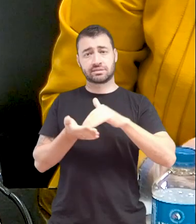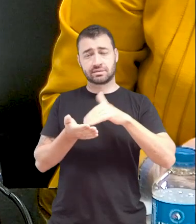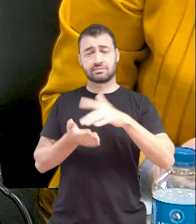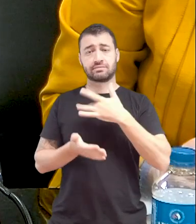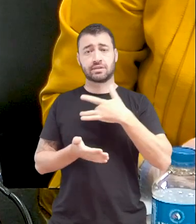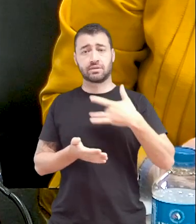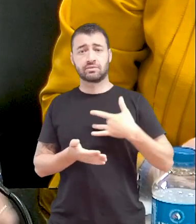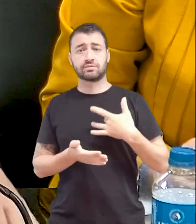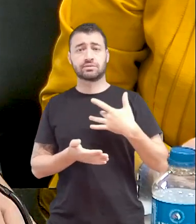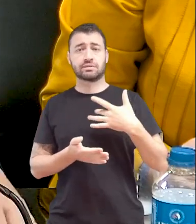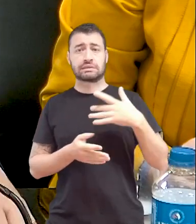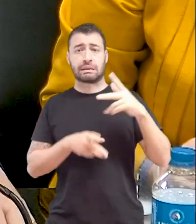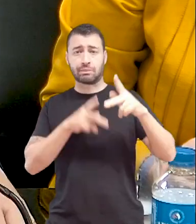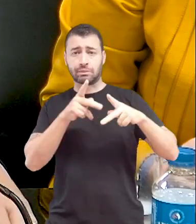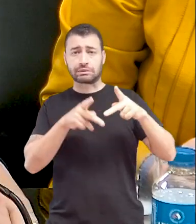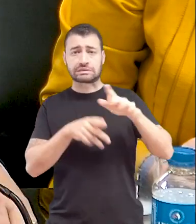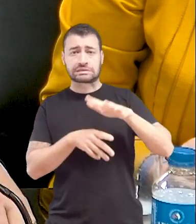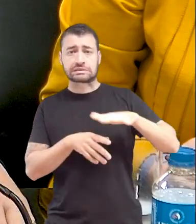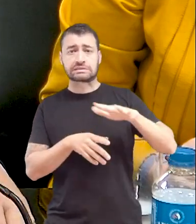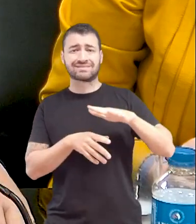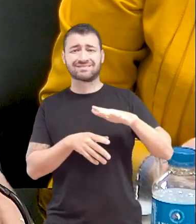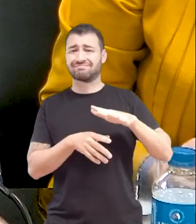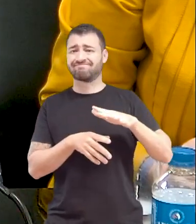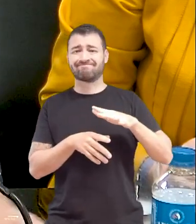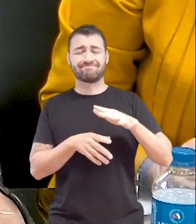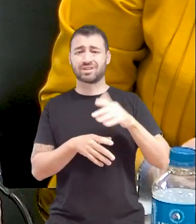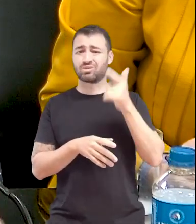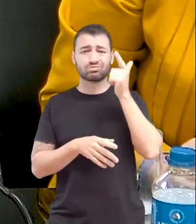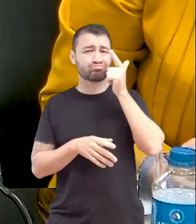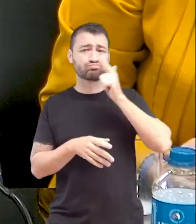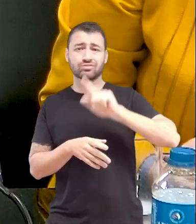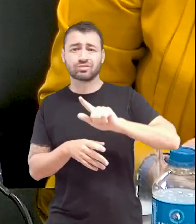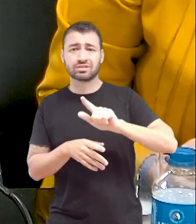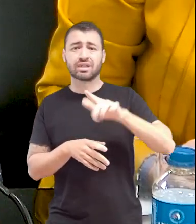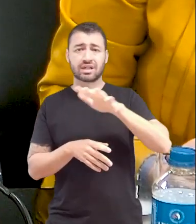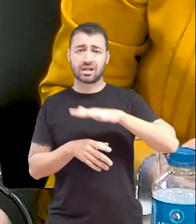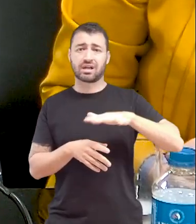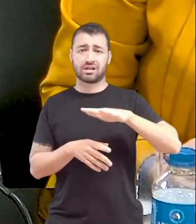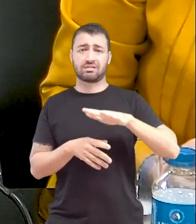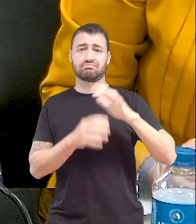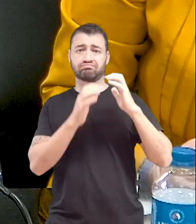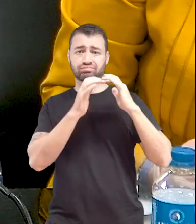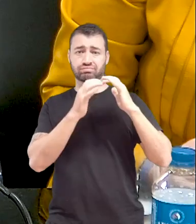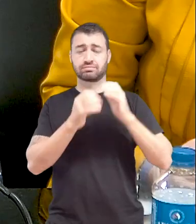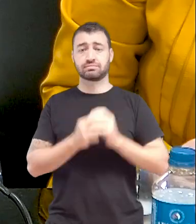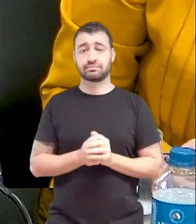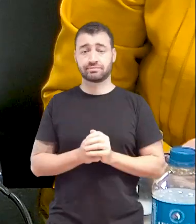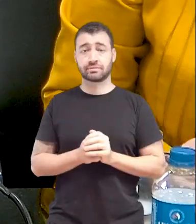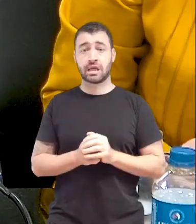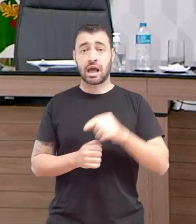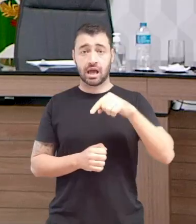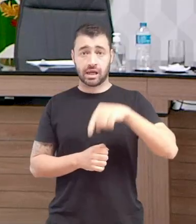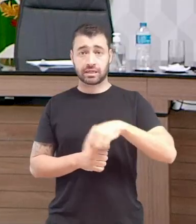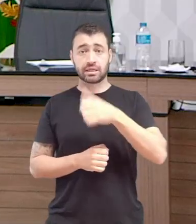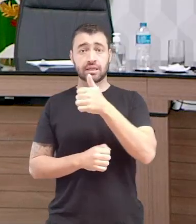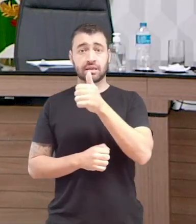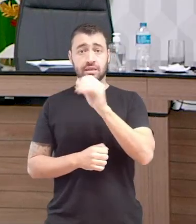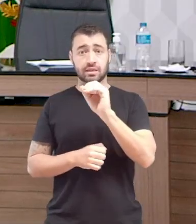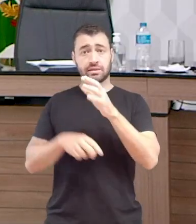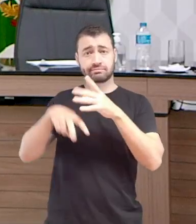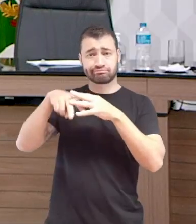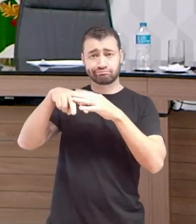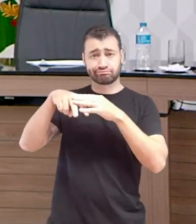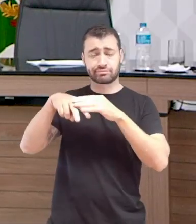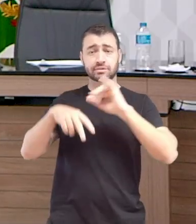e por moradores que têm recebido recorrentes negativas de atendimentos nessa especialidade nós temos